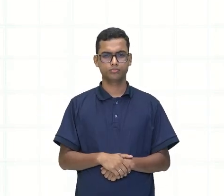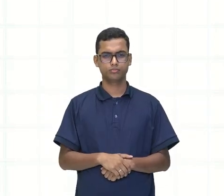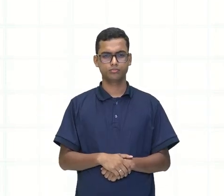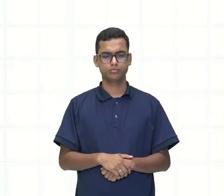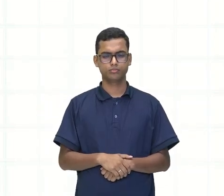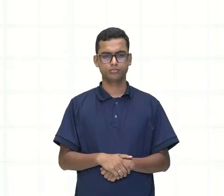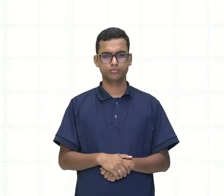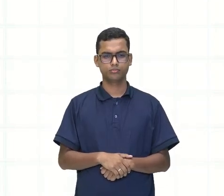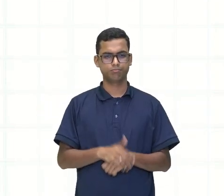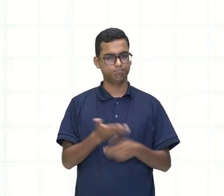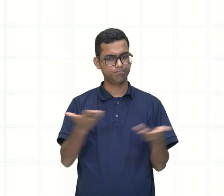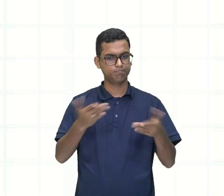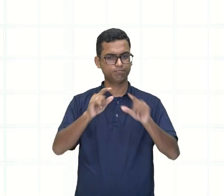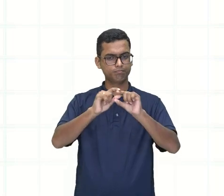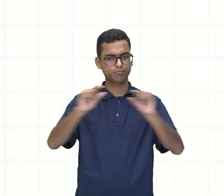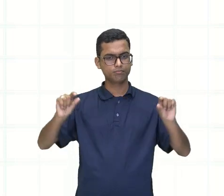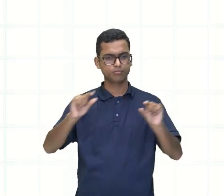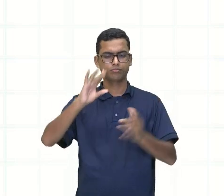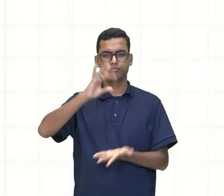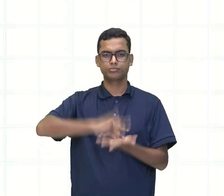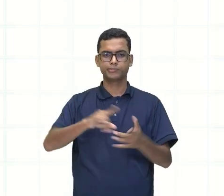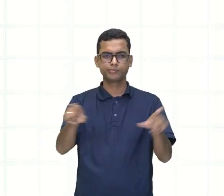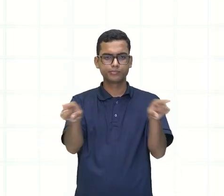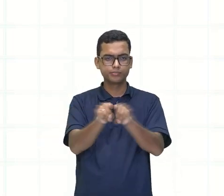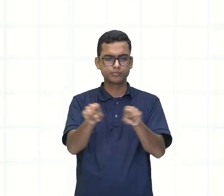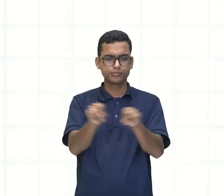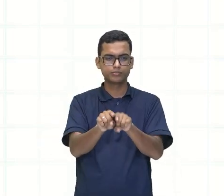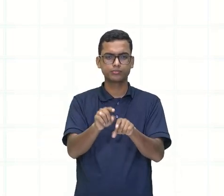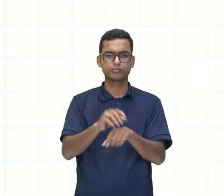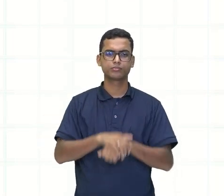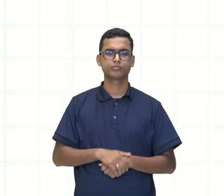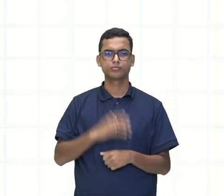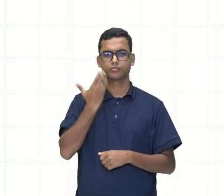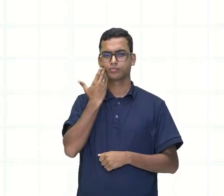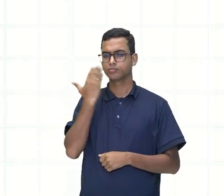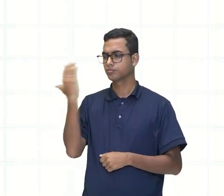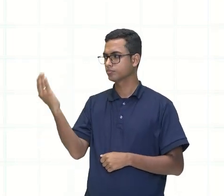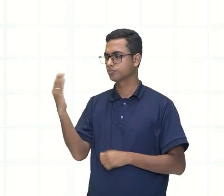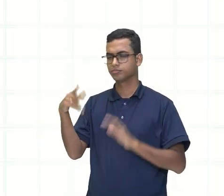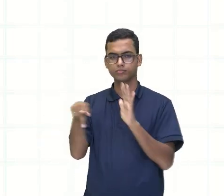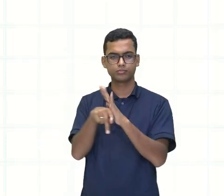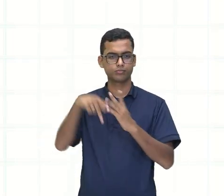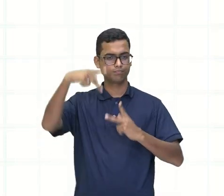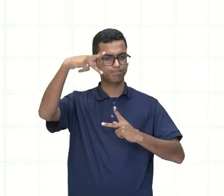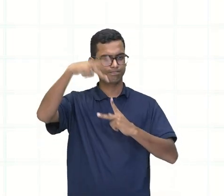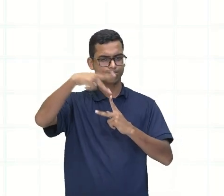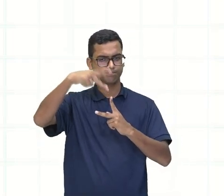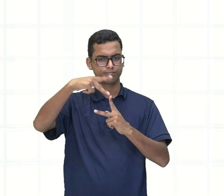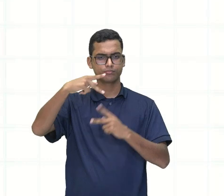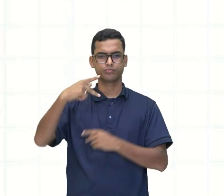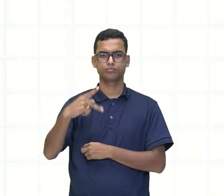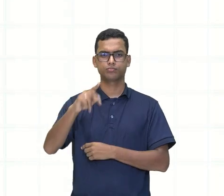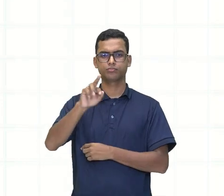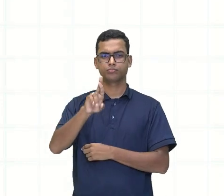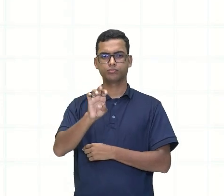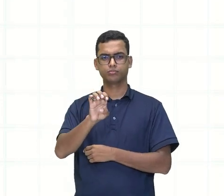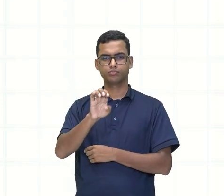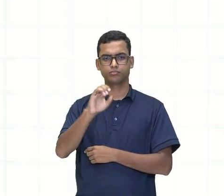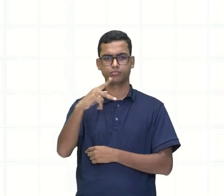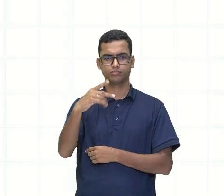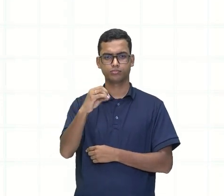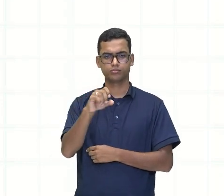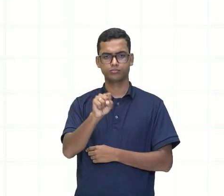Vamos ver aqui time expressions, as prepositions in, on, at, também que são utilizadas para indicar tempo,